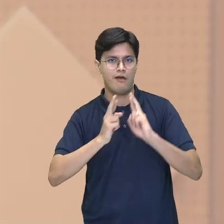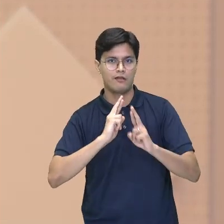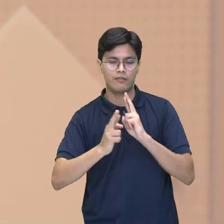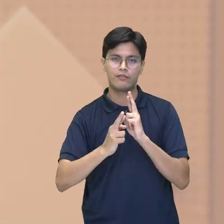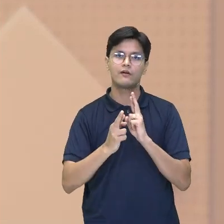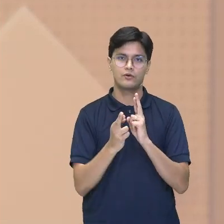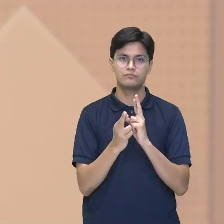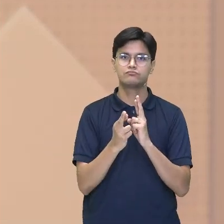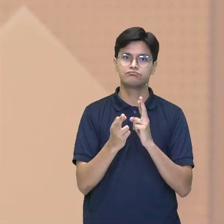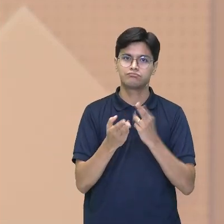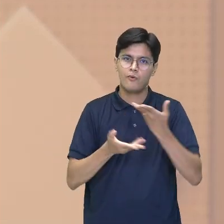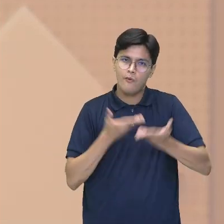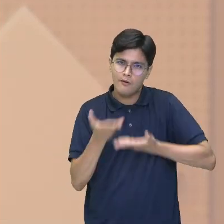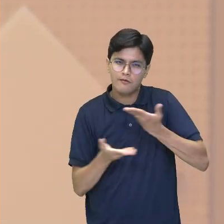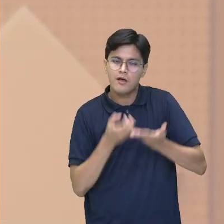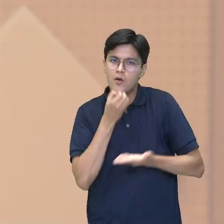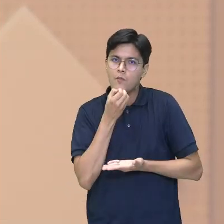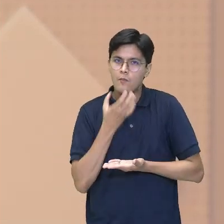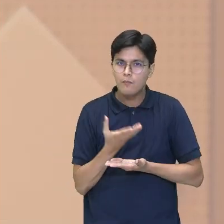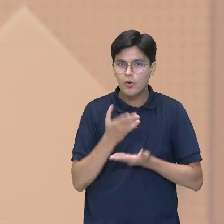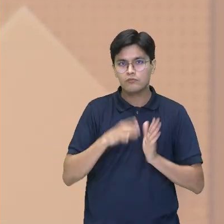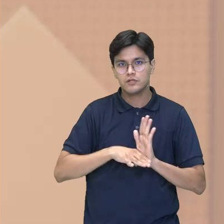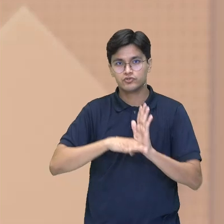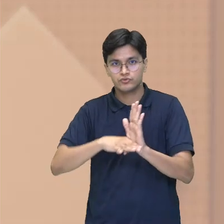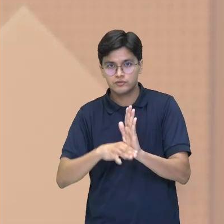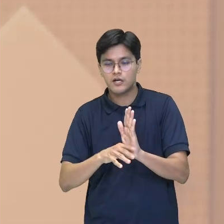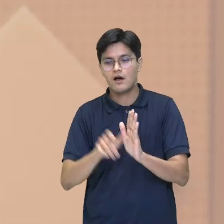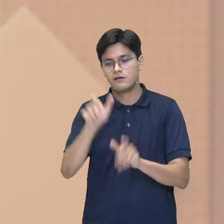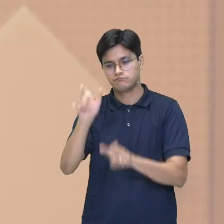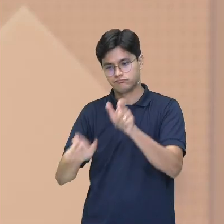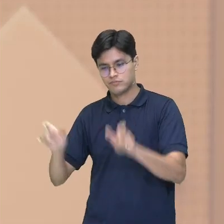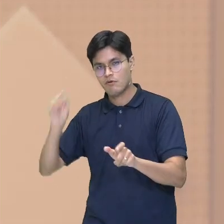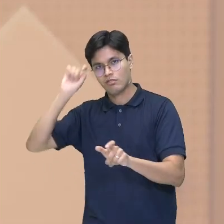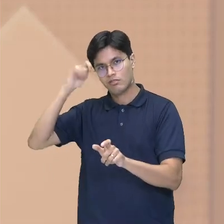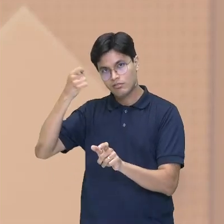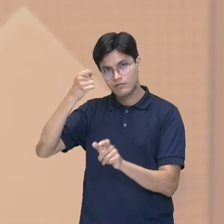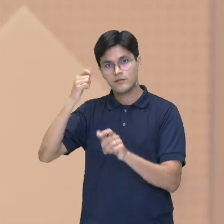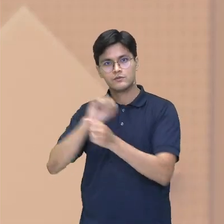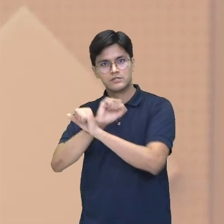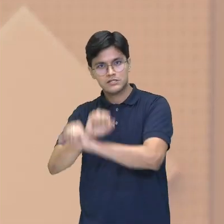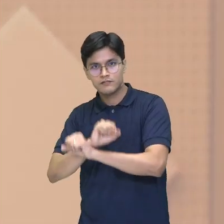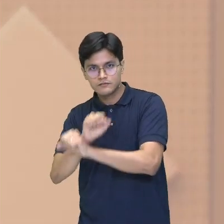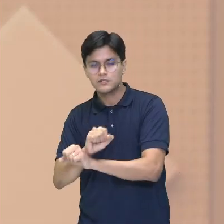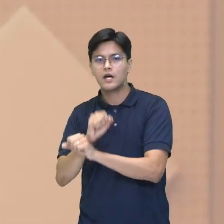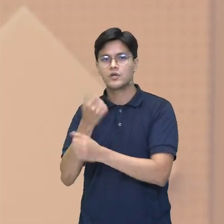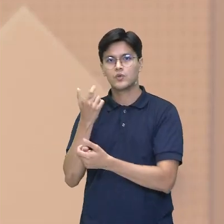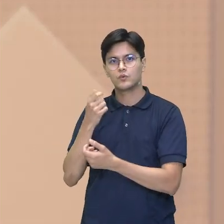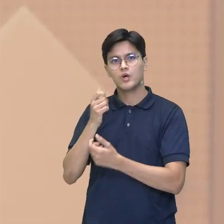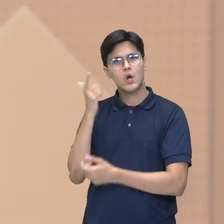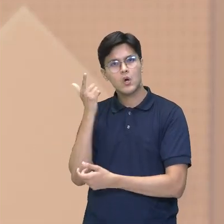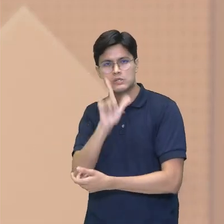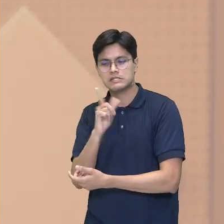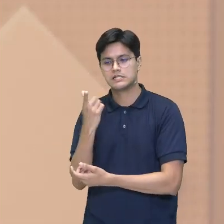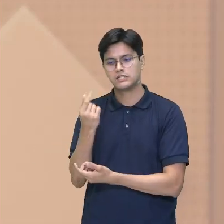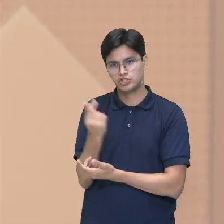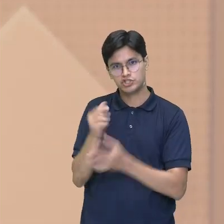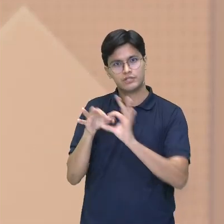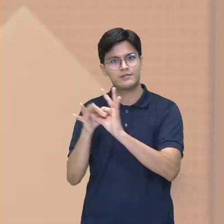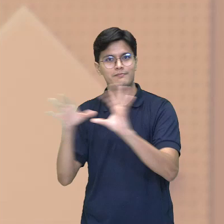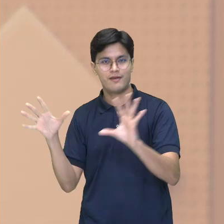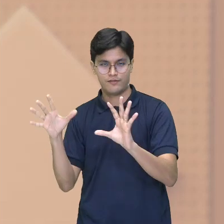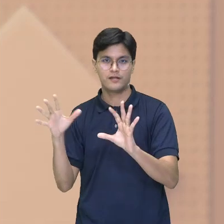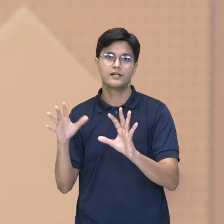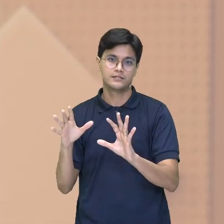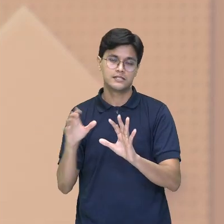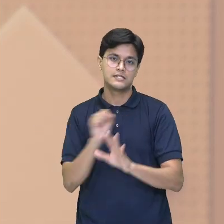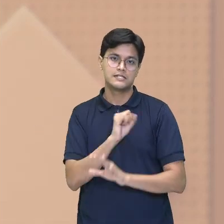negros escravizados a conseguir dinheiro para comprar sua alforria. Então, esses negros, quando eles estavam na condição